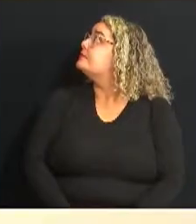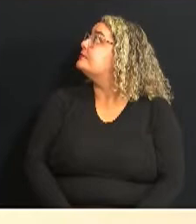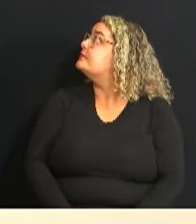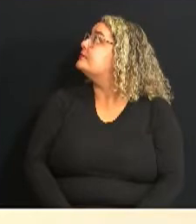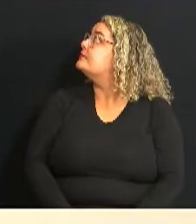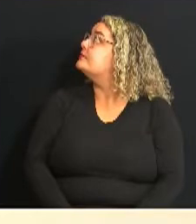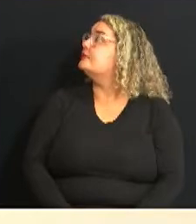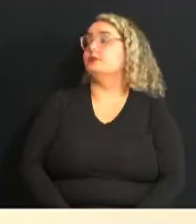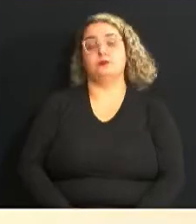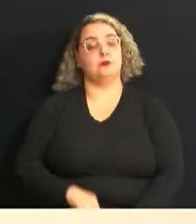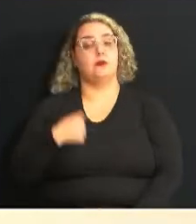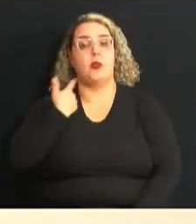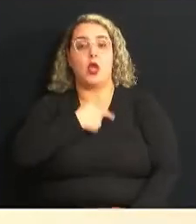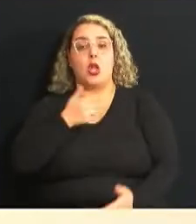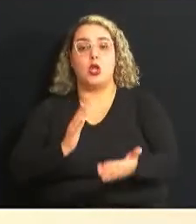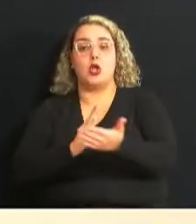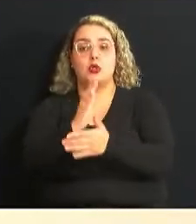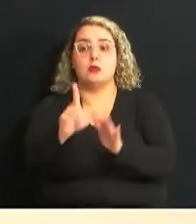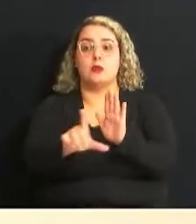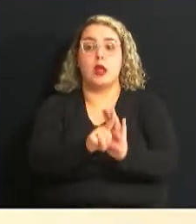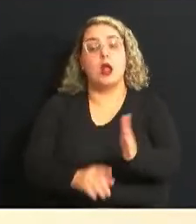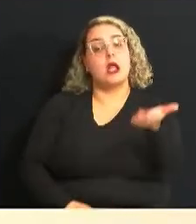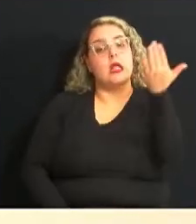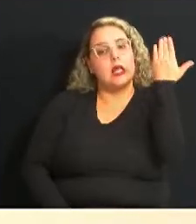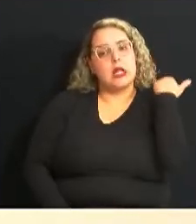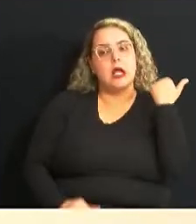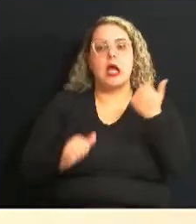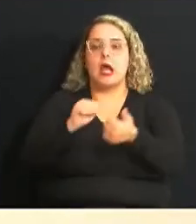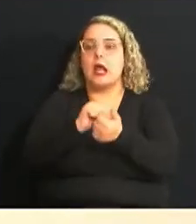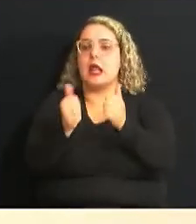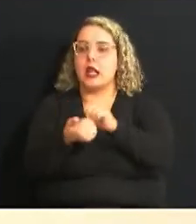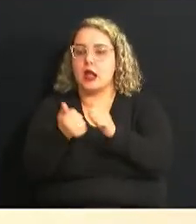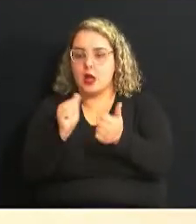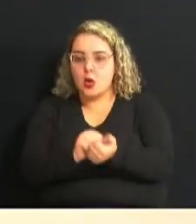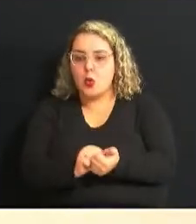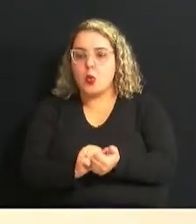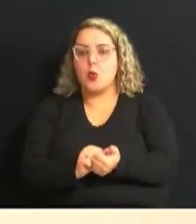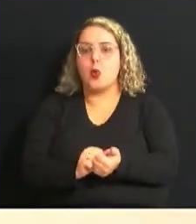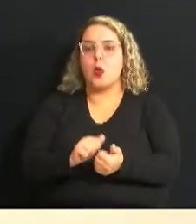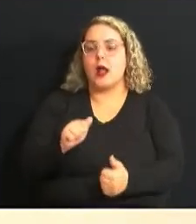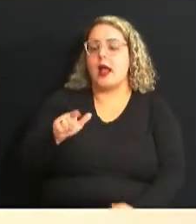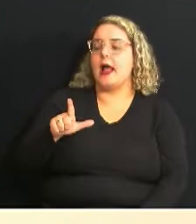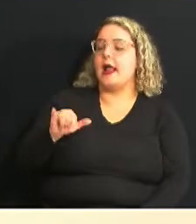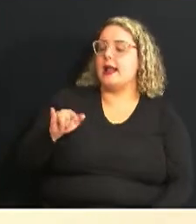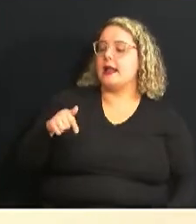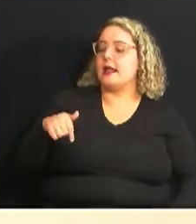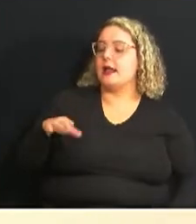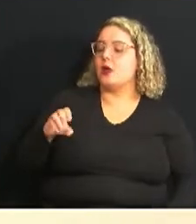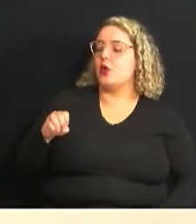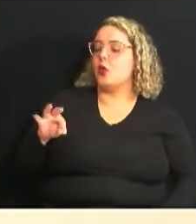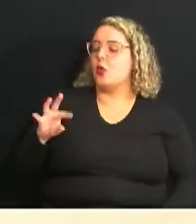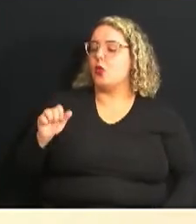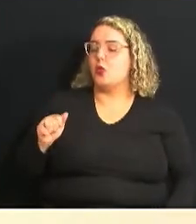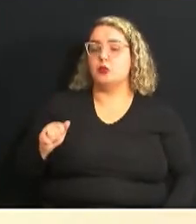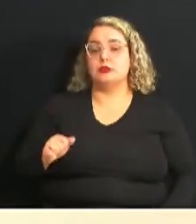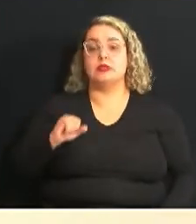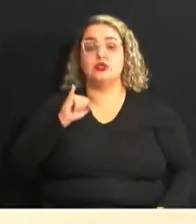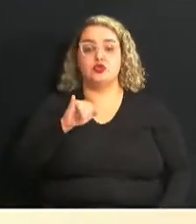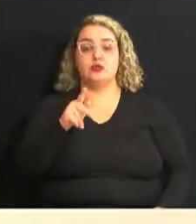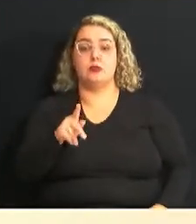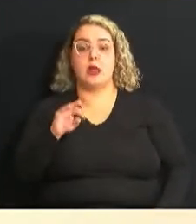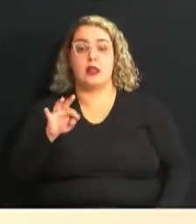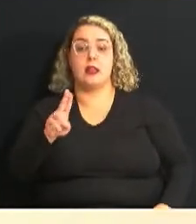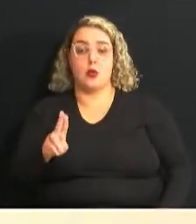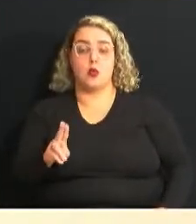Nós aprovamos uma lei no passado adequando a alíquota do IPTU para os galpões,